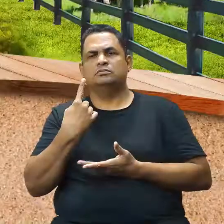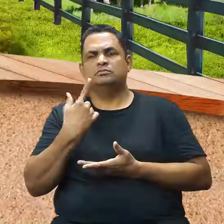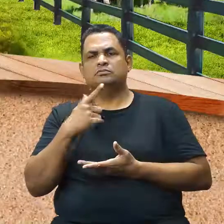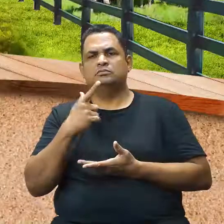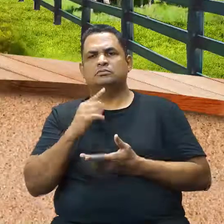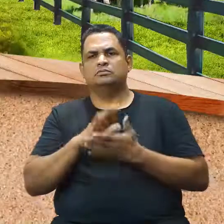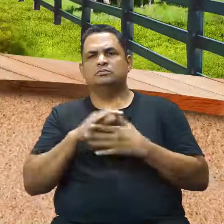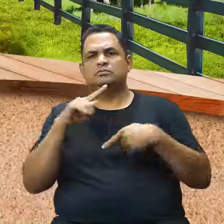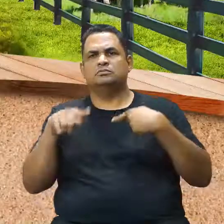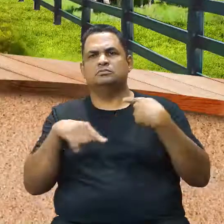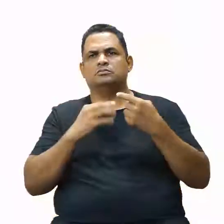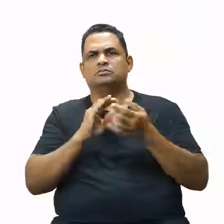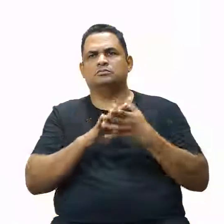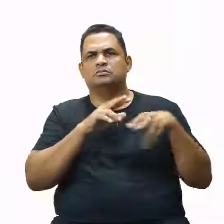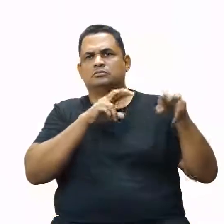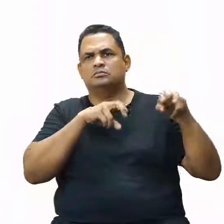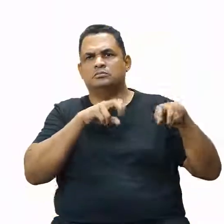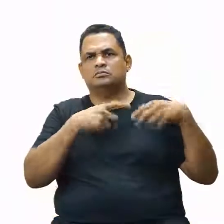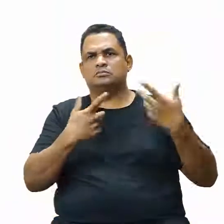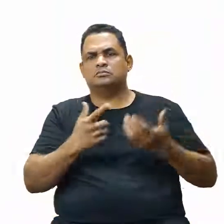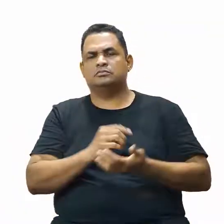Aumenta para mim aqui, meu diretor.